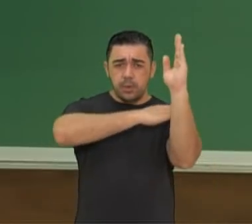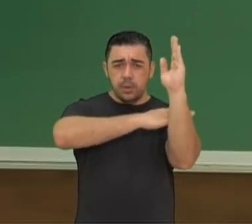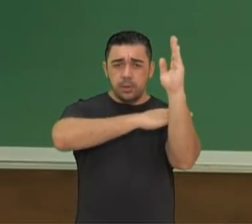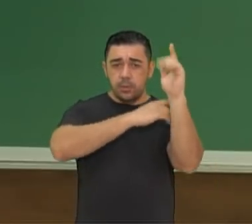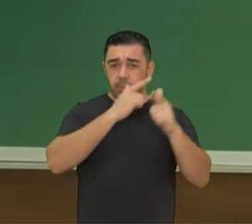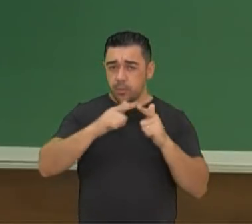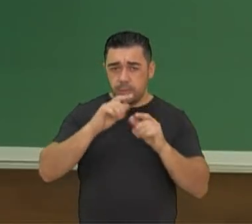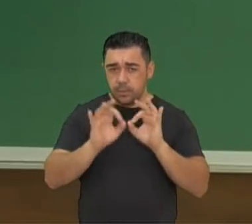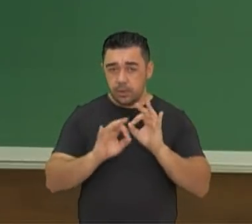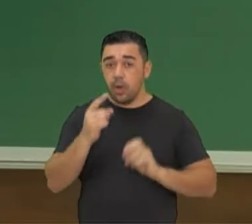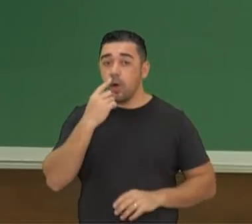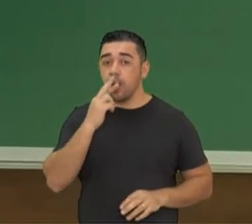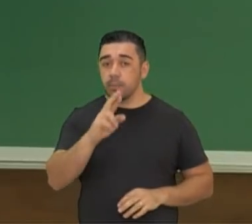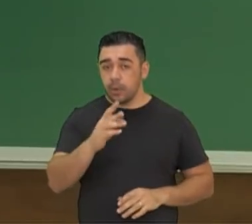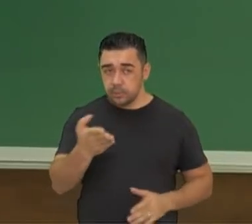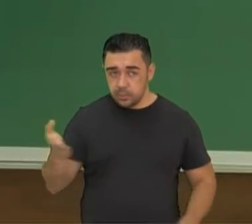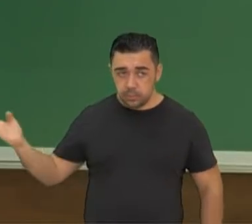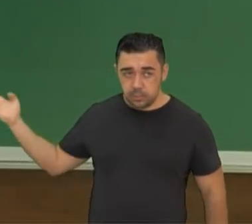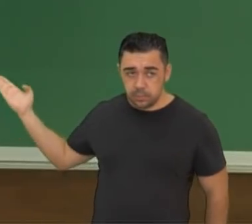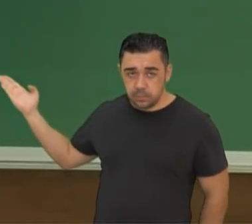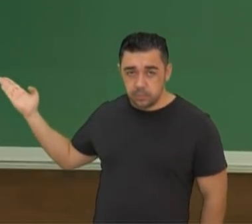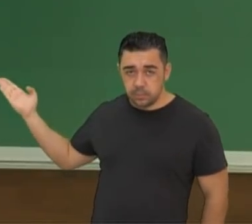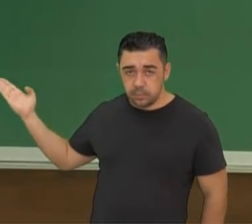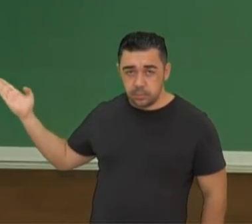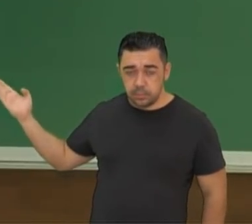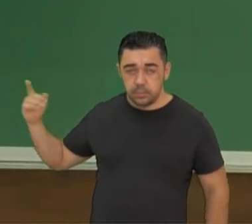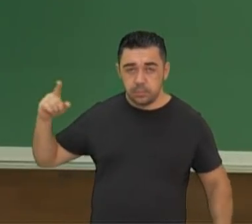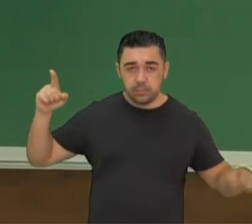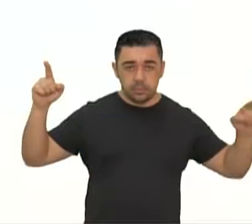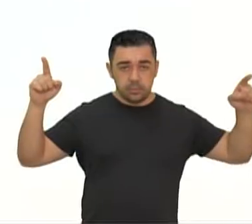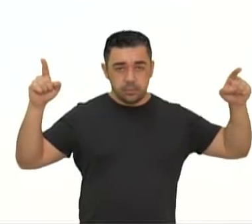Então a tua resposta tem que ficar assim, ó.